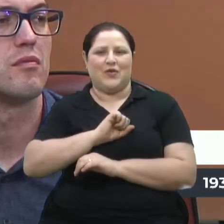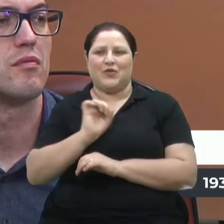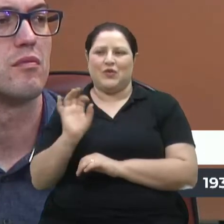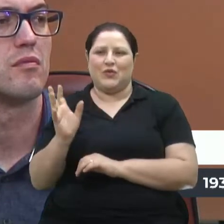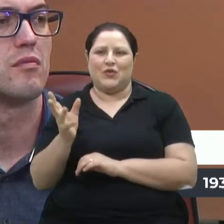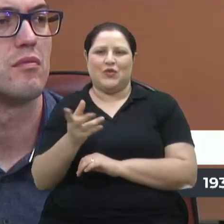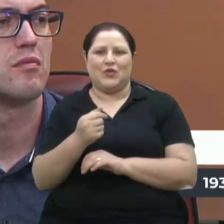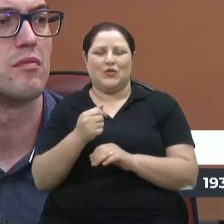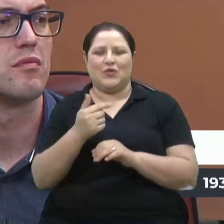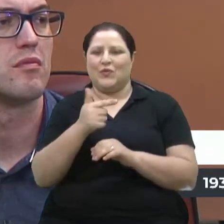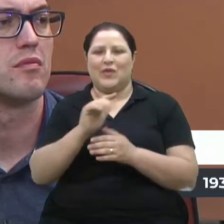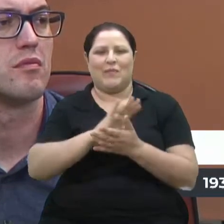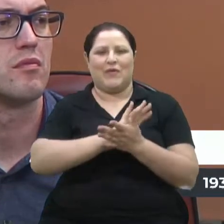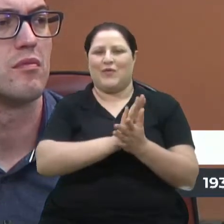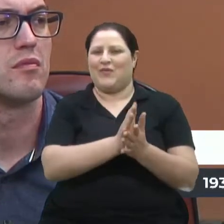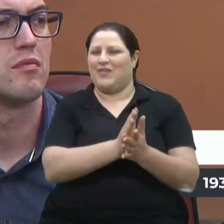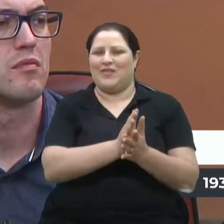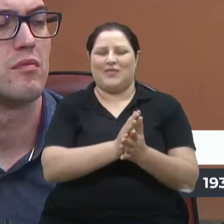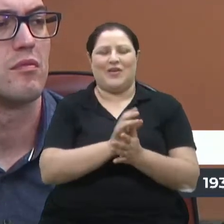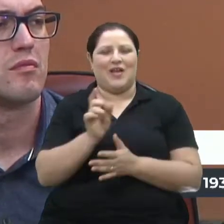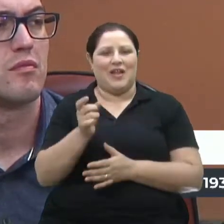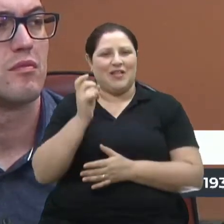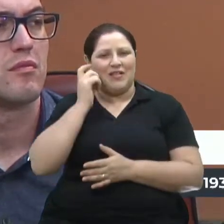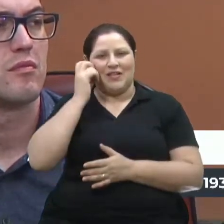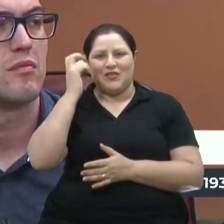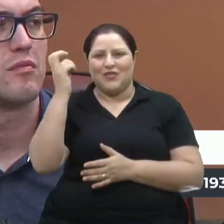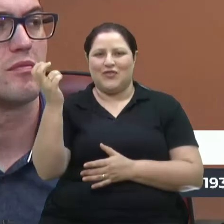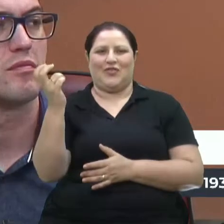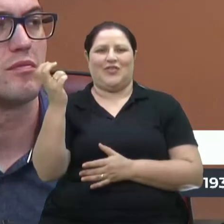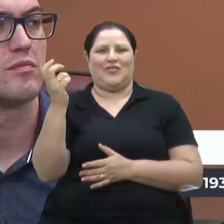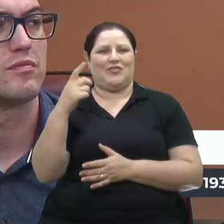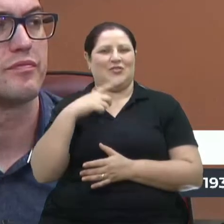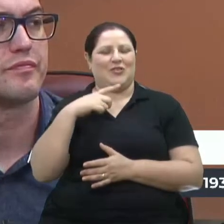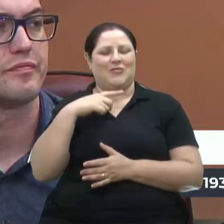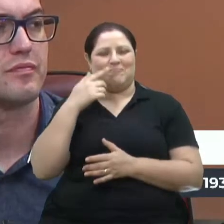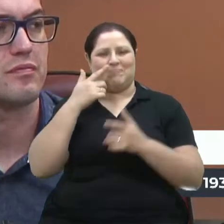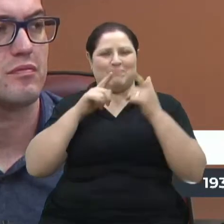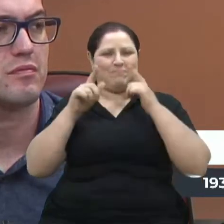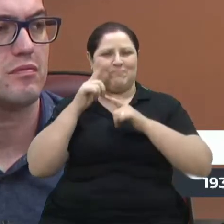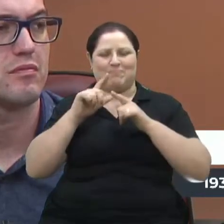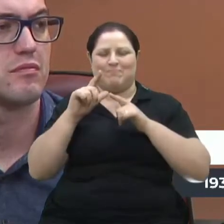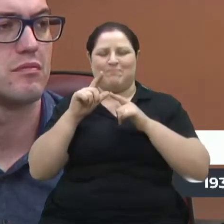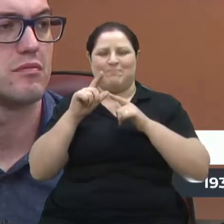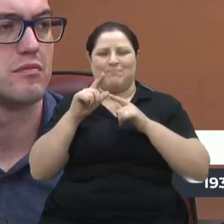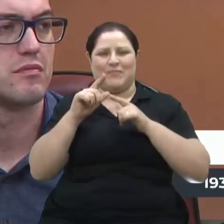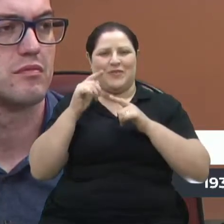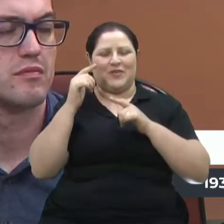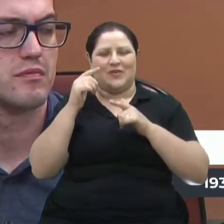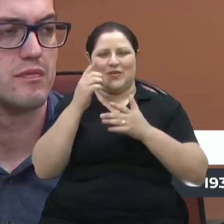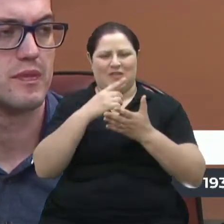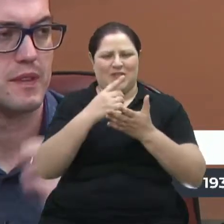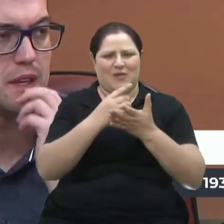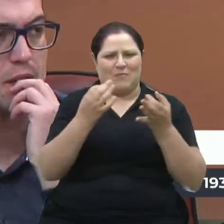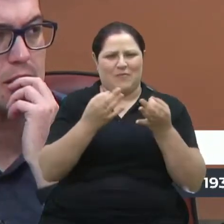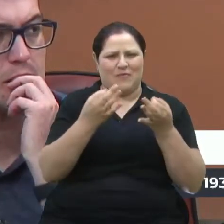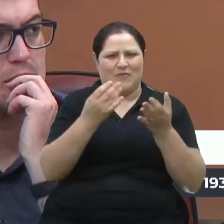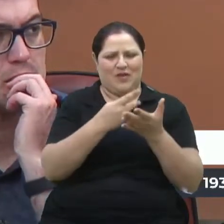livre de preconceitos. Inteligente, talentoso, gostava de estar rodeado pelos amigos. Era uma pessoa